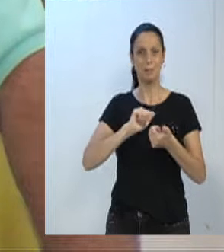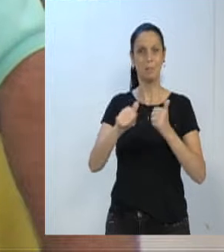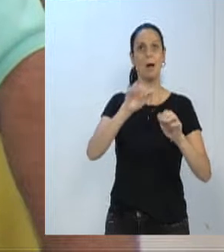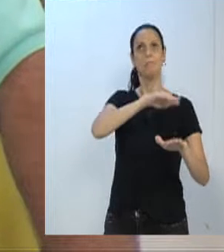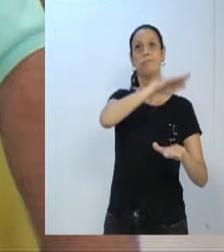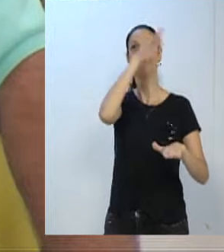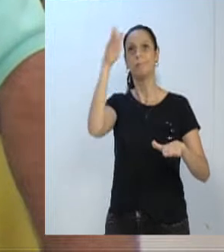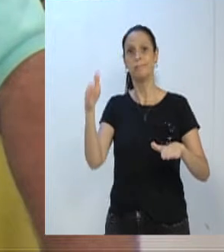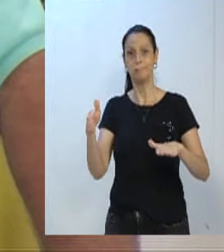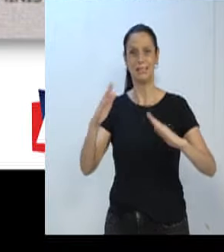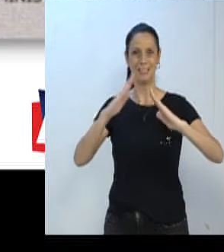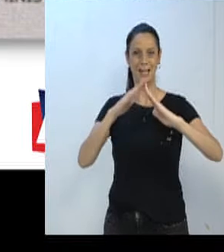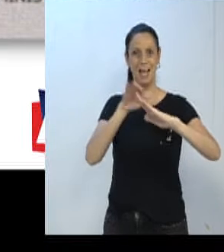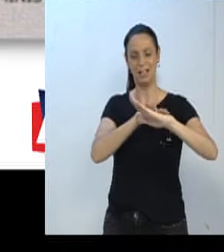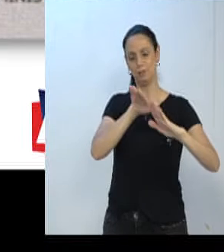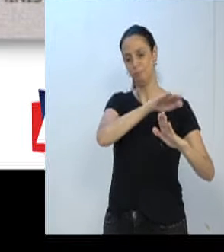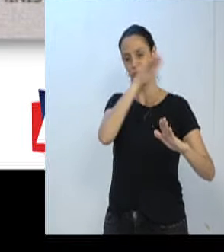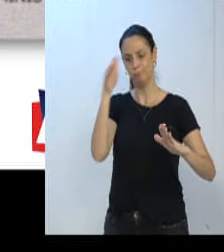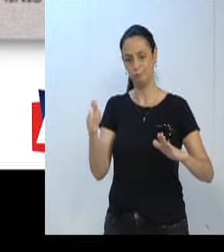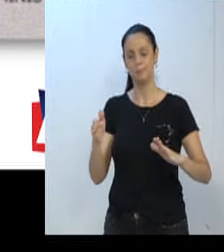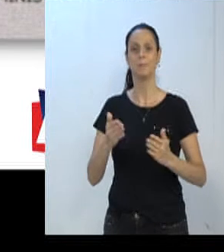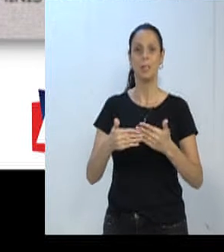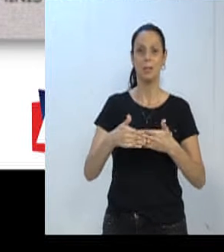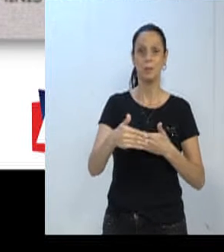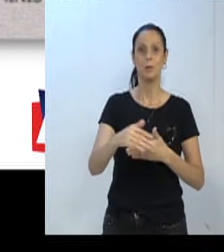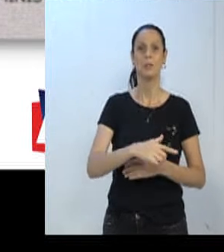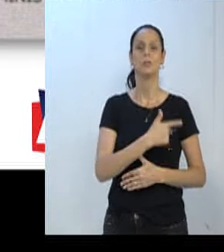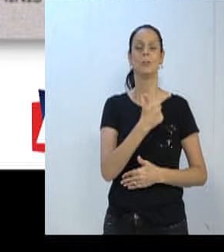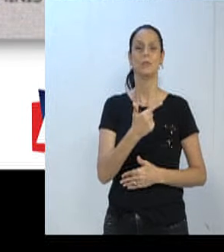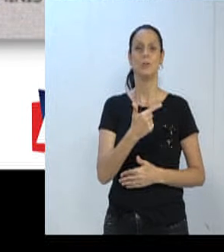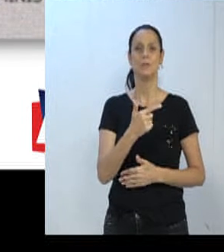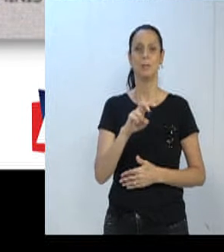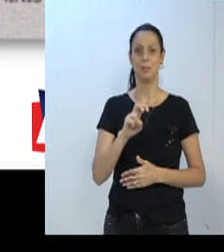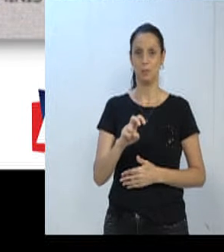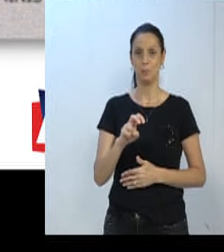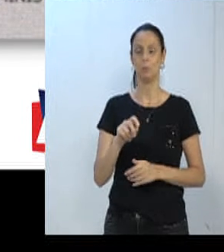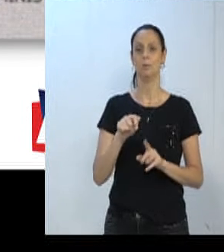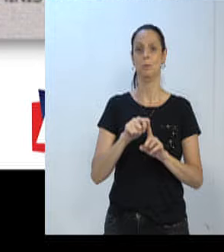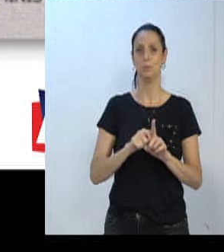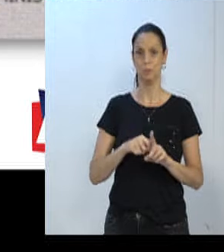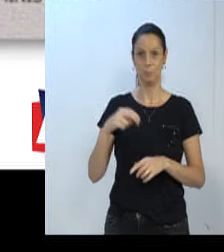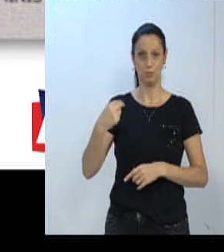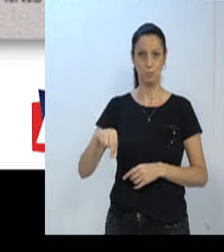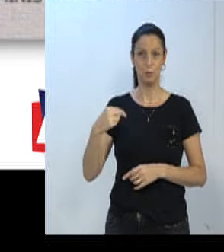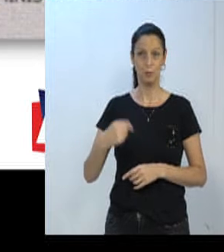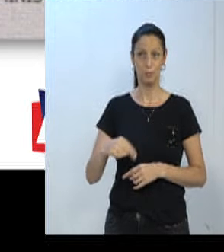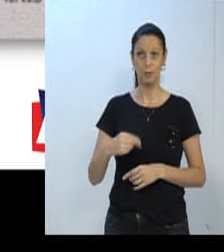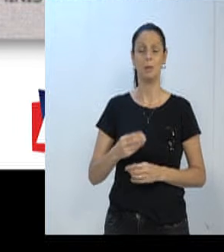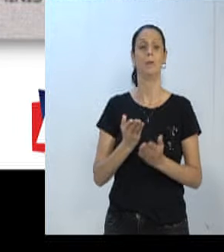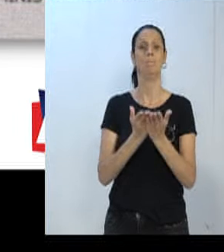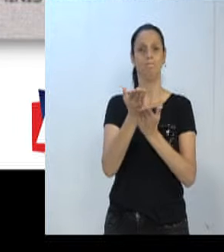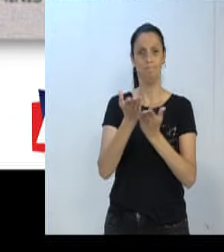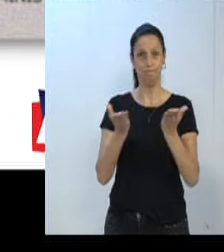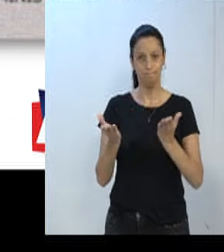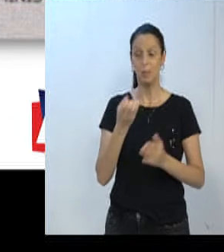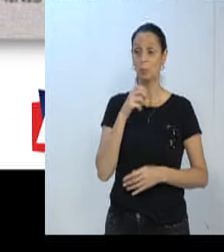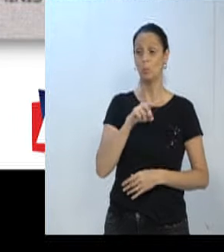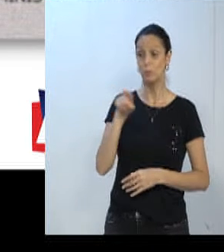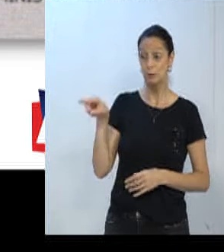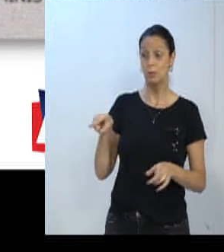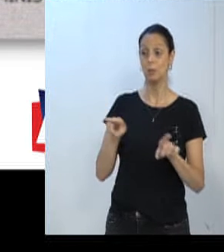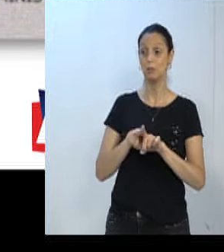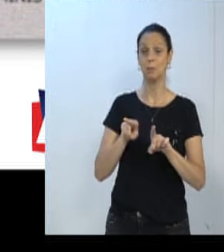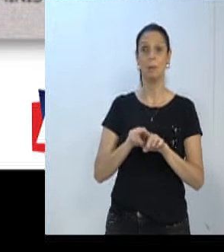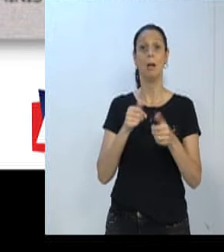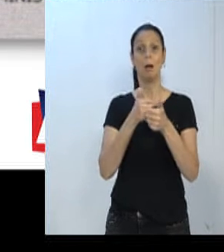também licitação dia 25 agora de 11 vereadores é bom vocês também acompanhar essas licitações para que a gente